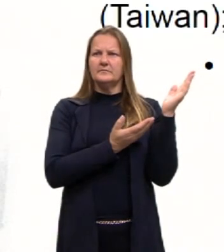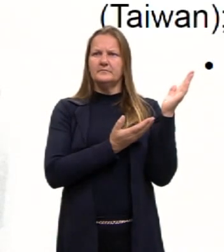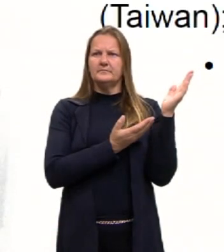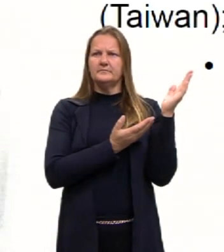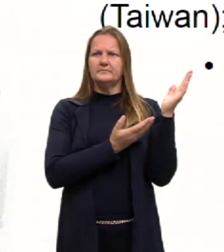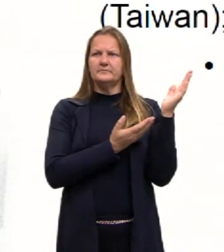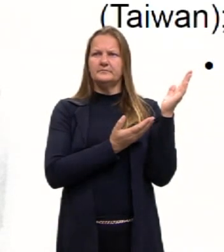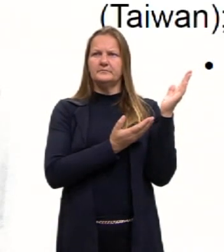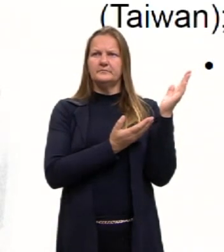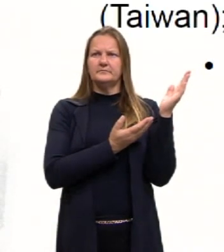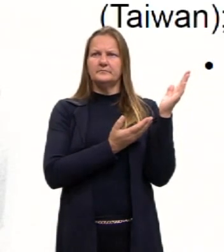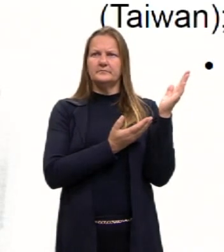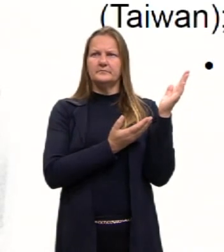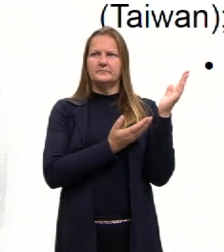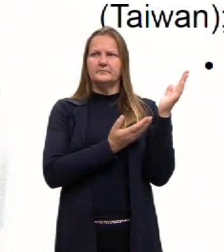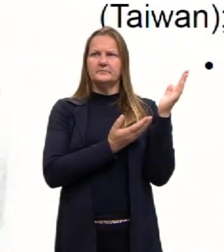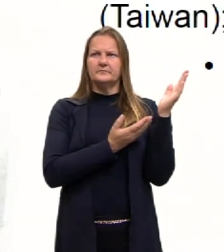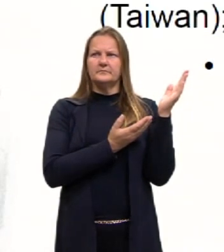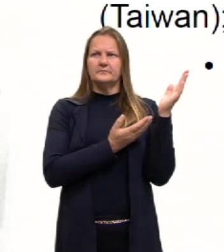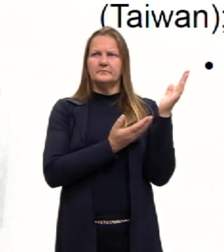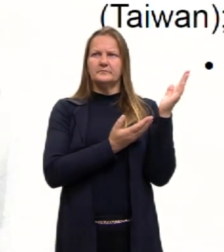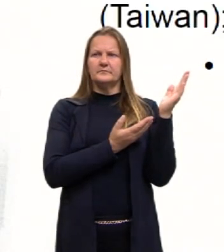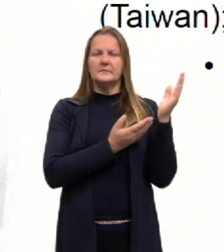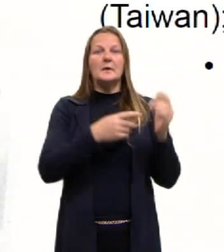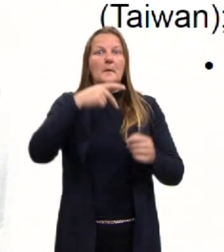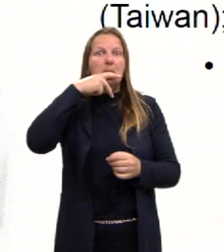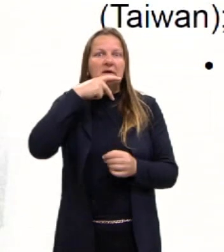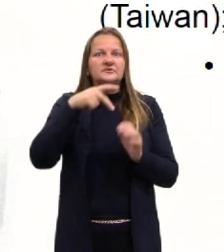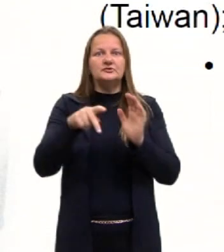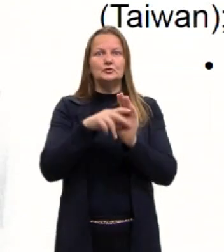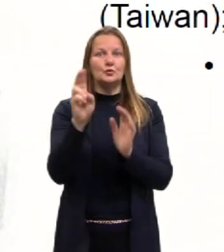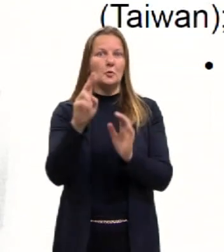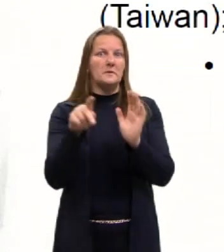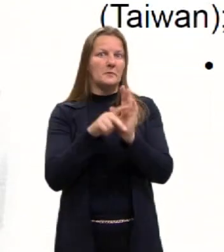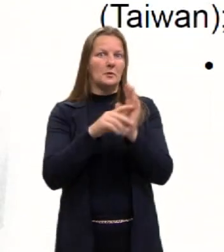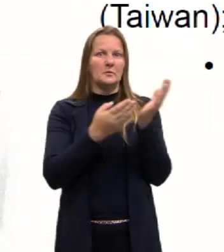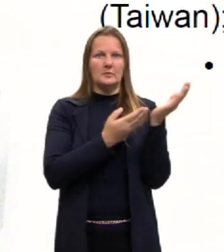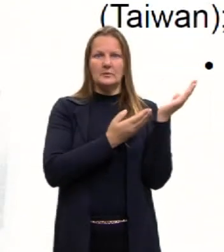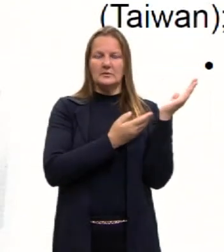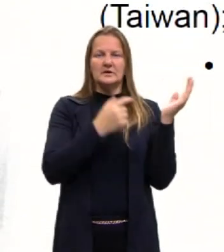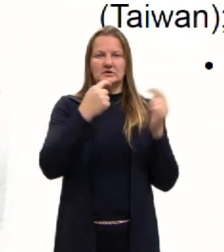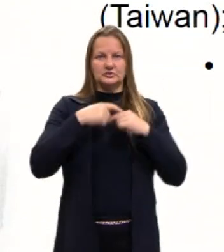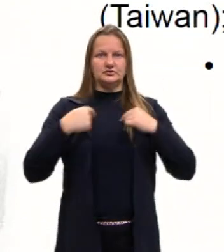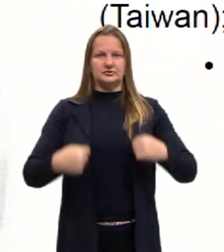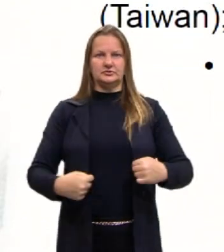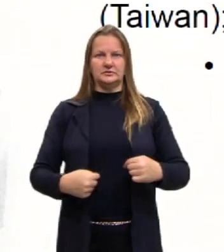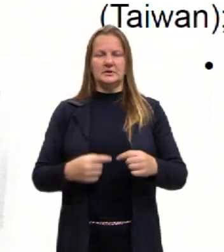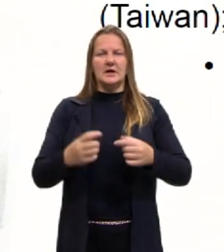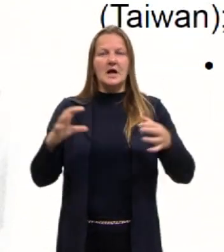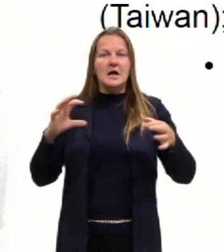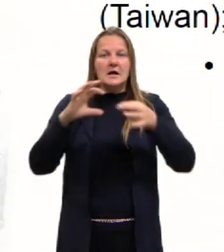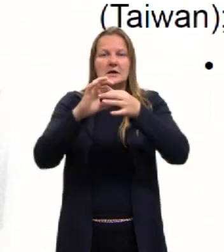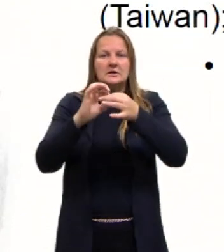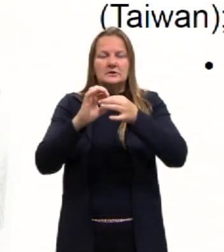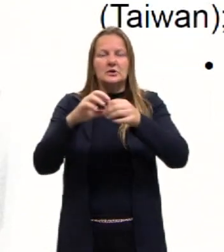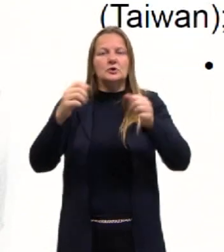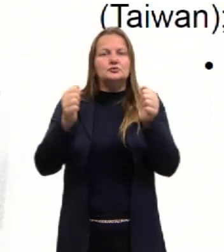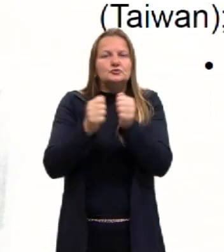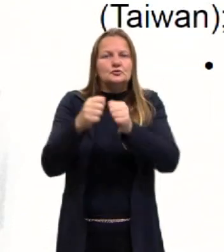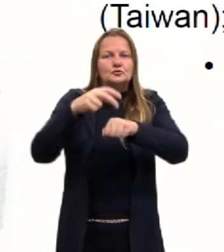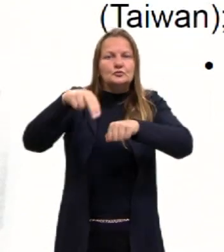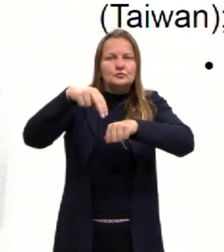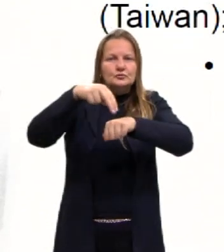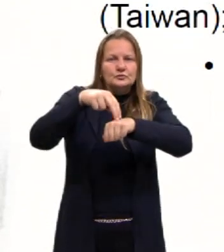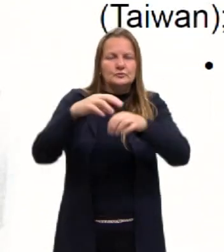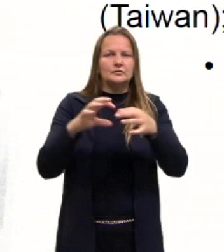como entende os nacionalistas eles têm uma aliança com Os Comunistas né Depois quando tem a Segunda Guerra sino